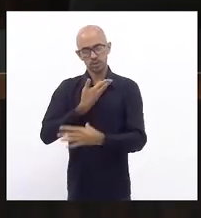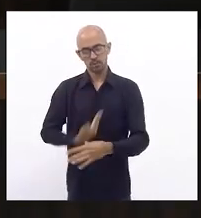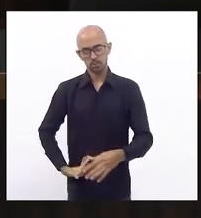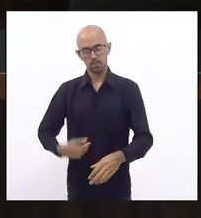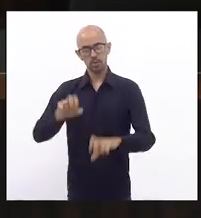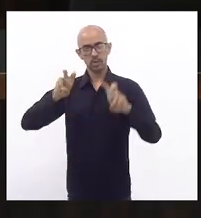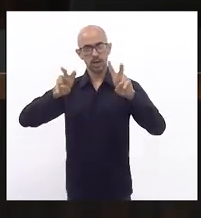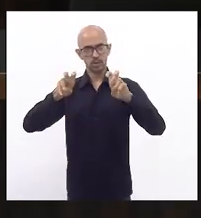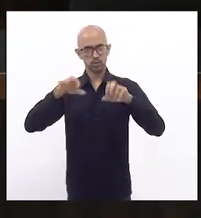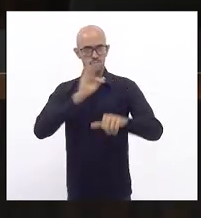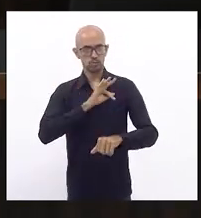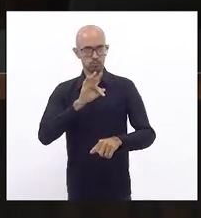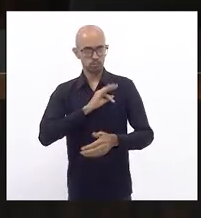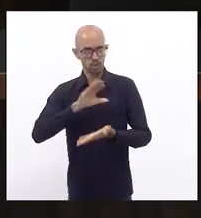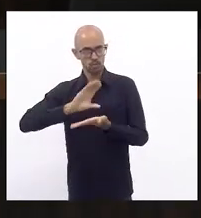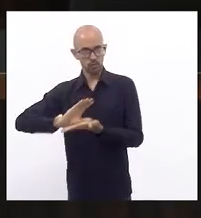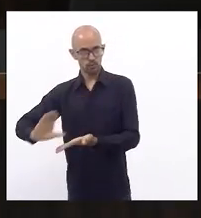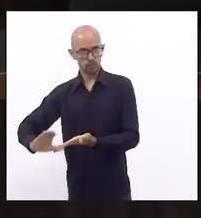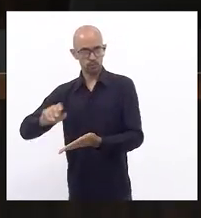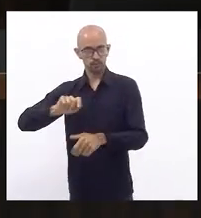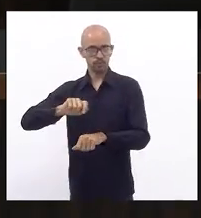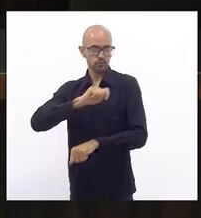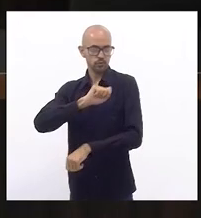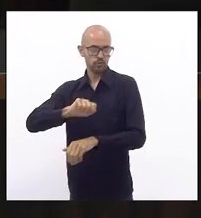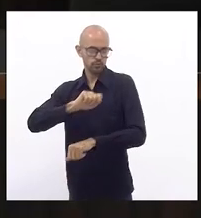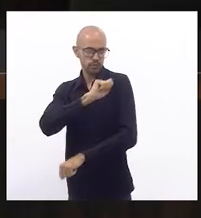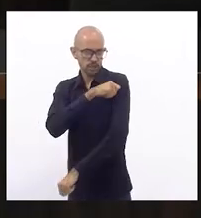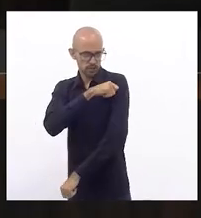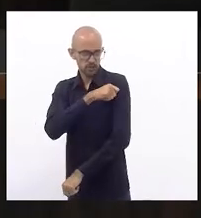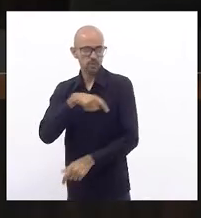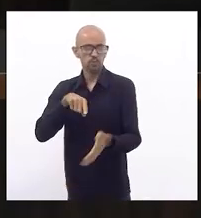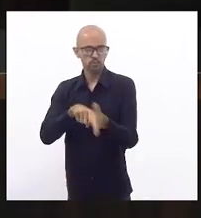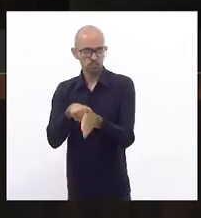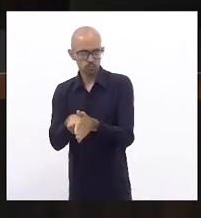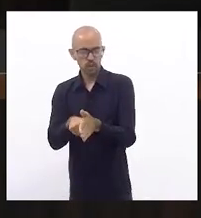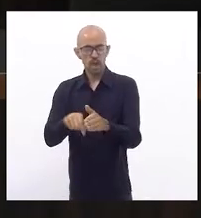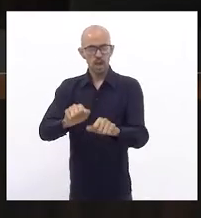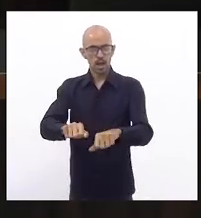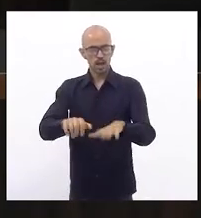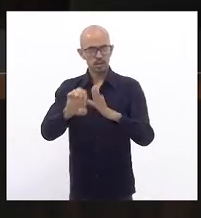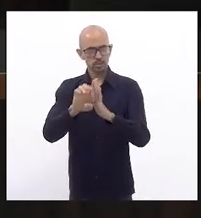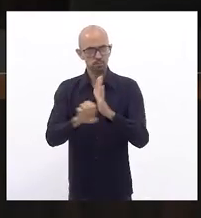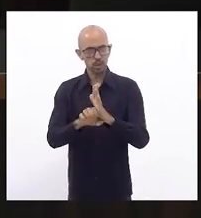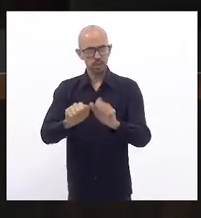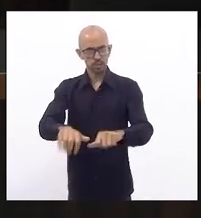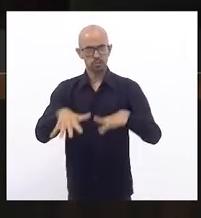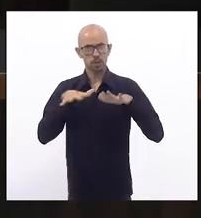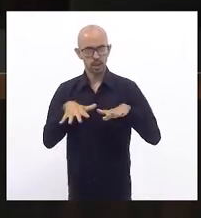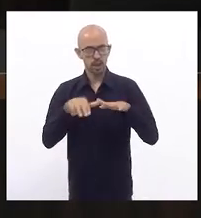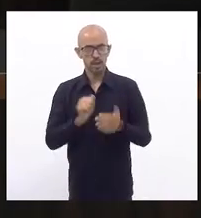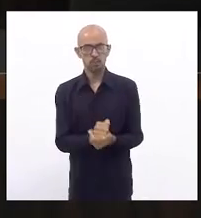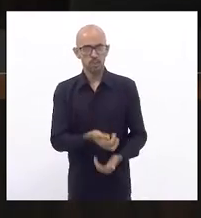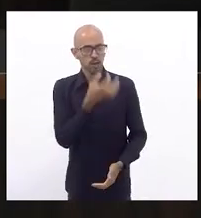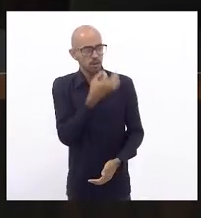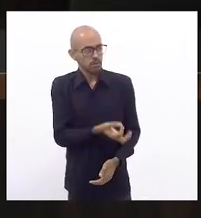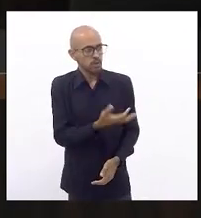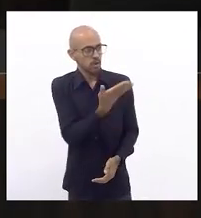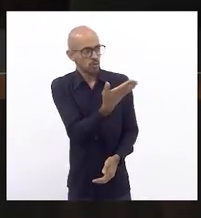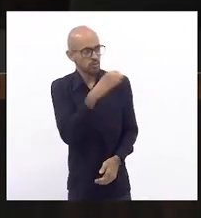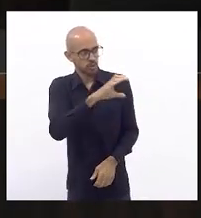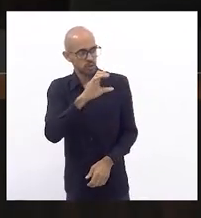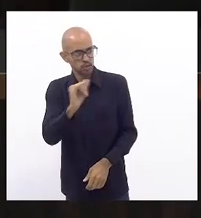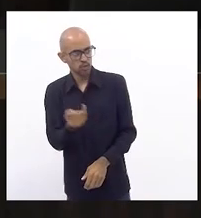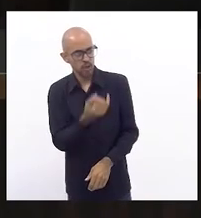polícia, de orçamento, finanças, fiscalização financeira e controle, as emendas de plenário. Para emitir parecer pela Comissão de Constituição e